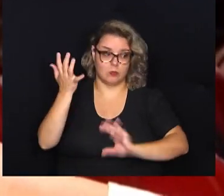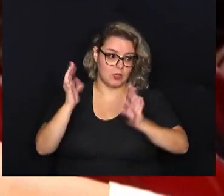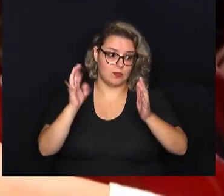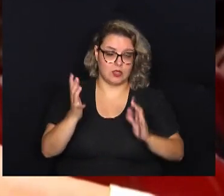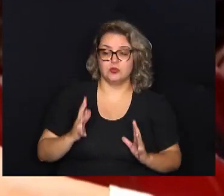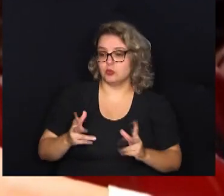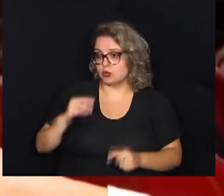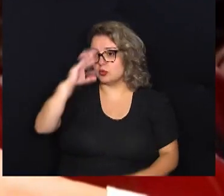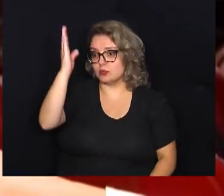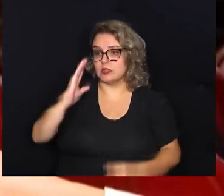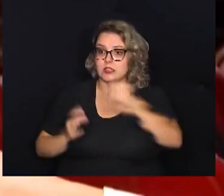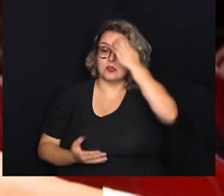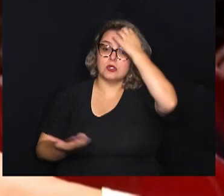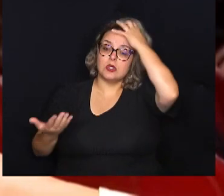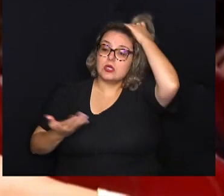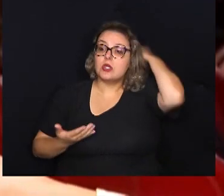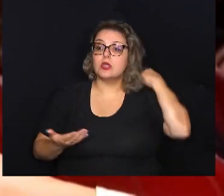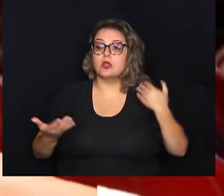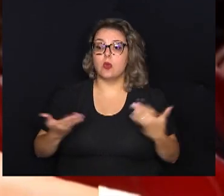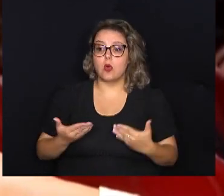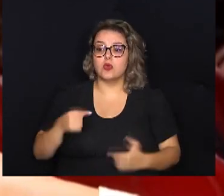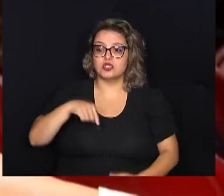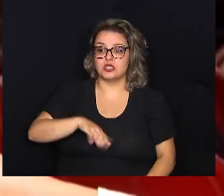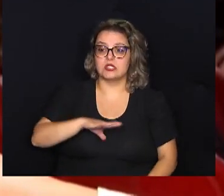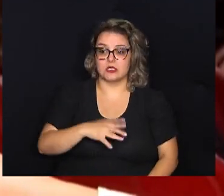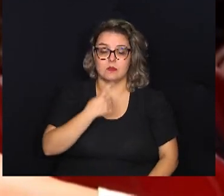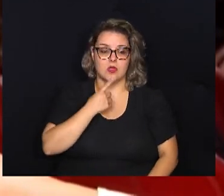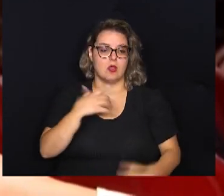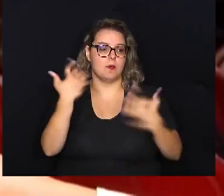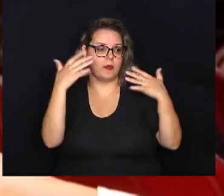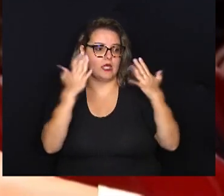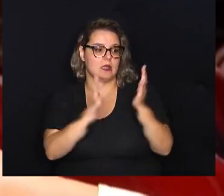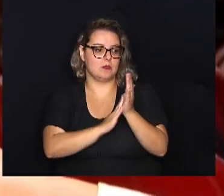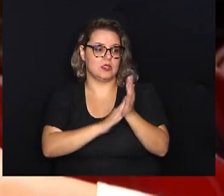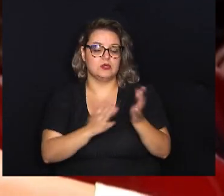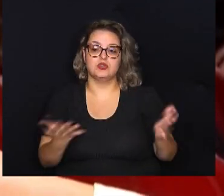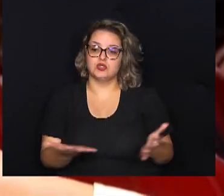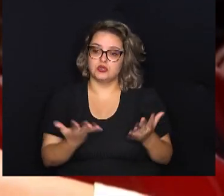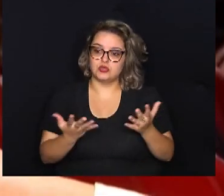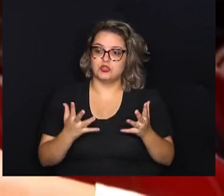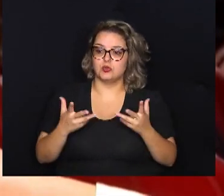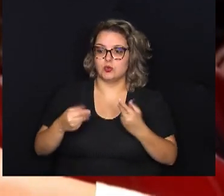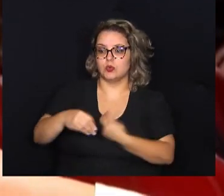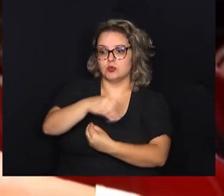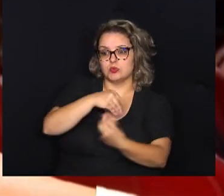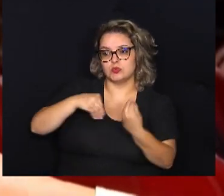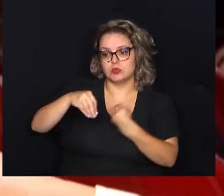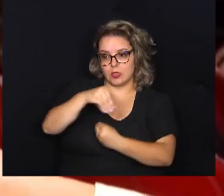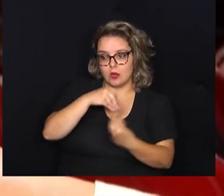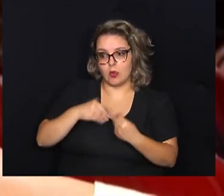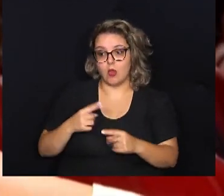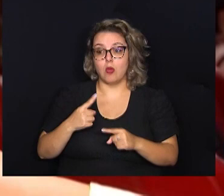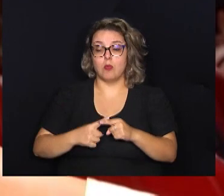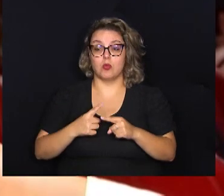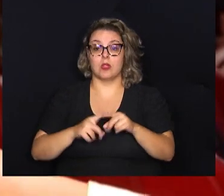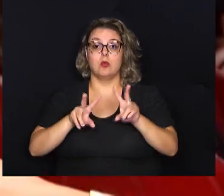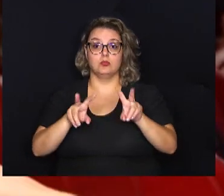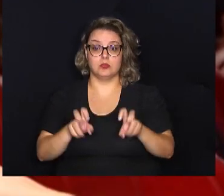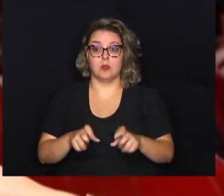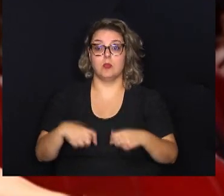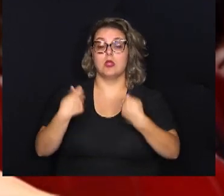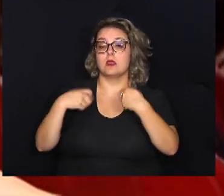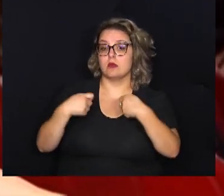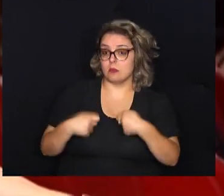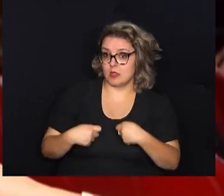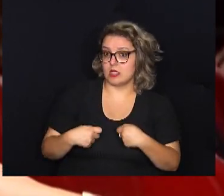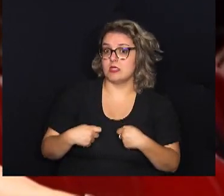estamos aqui em Campinas. Parabenizo aí a iniciativa, né, de todos envolvidos, porque é um tema que precisa